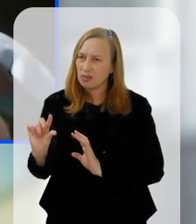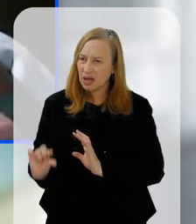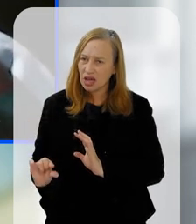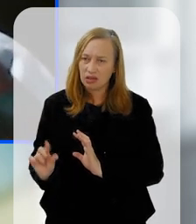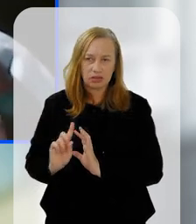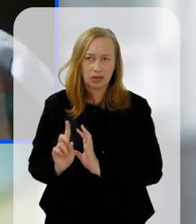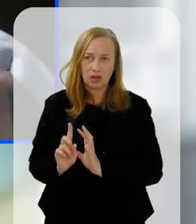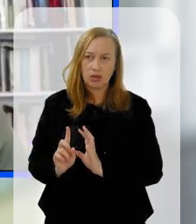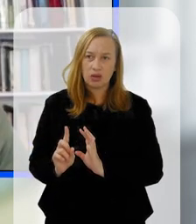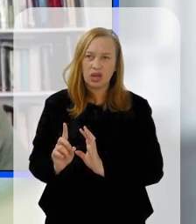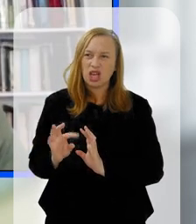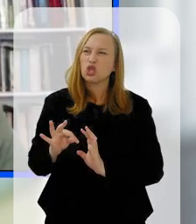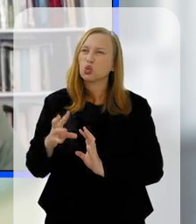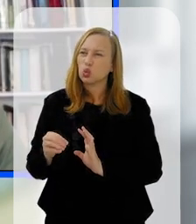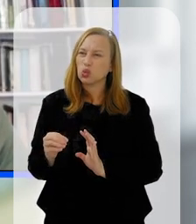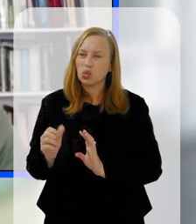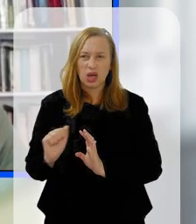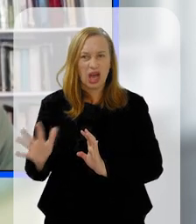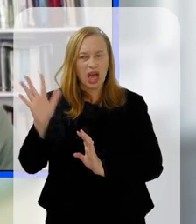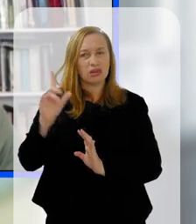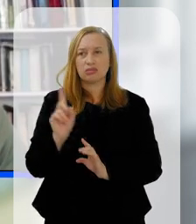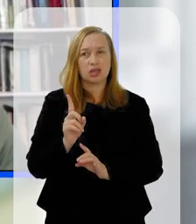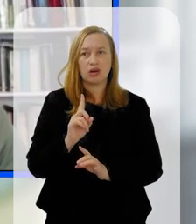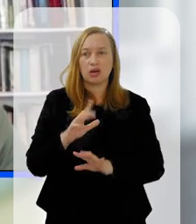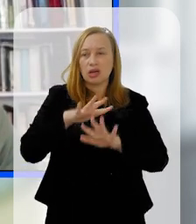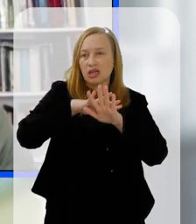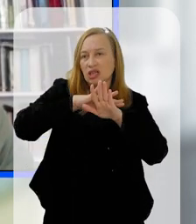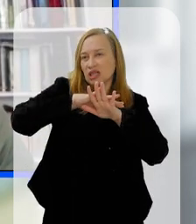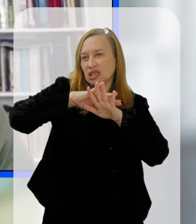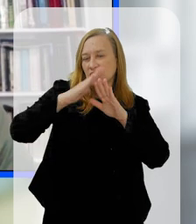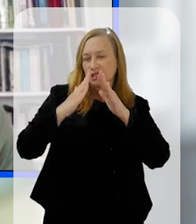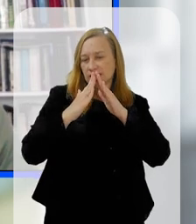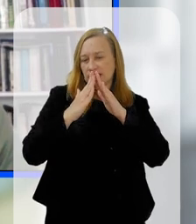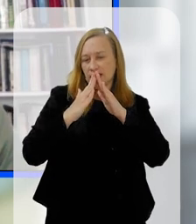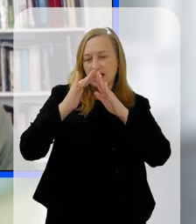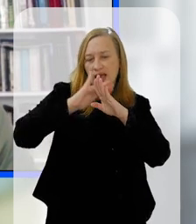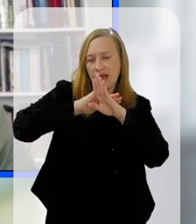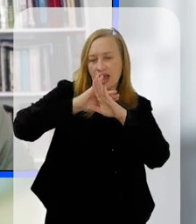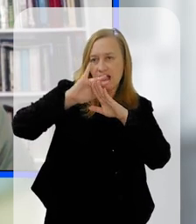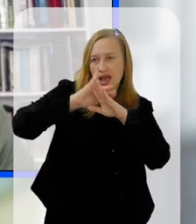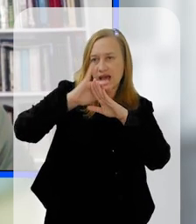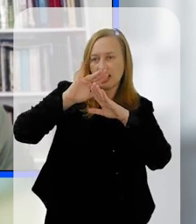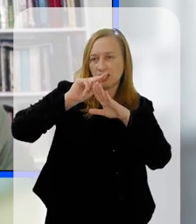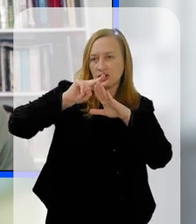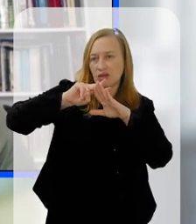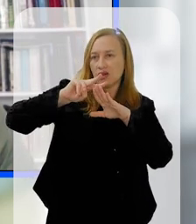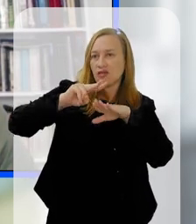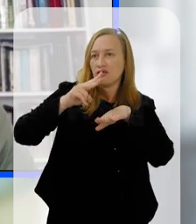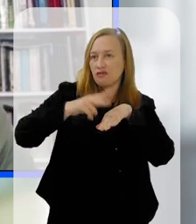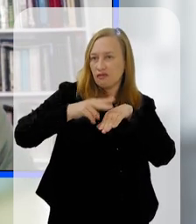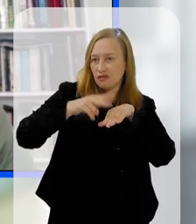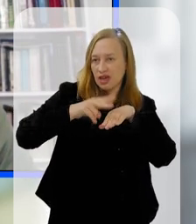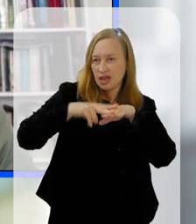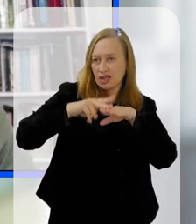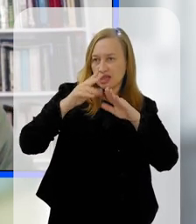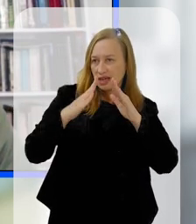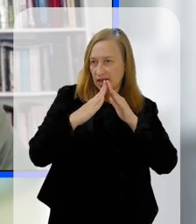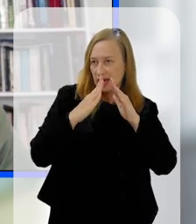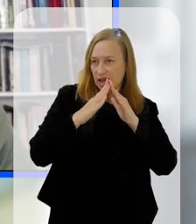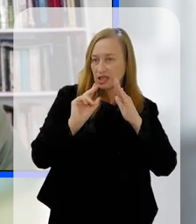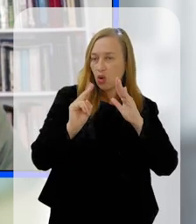barato, mas não obrigatoriamente tudo é mais caro. Por exemplo, fazer um telhado verde nas casas